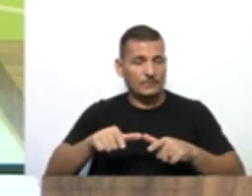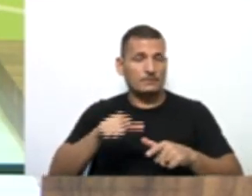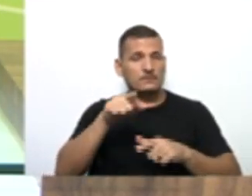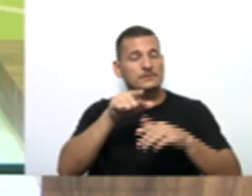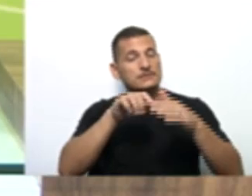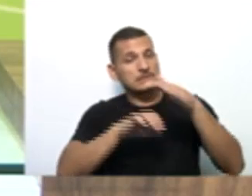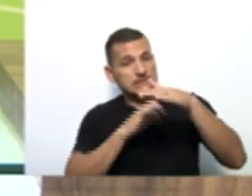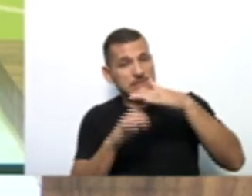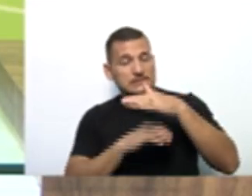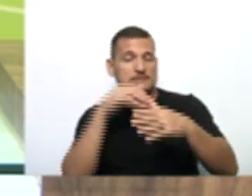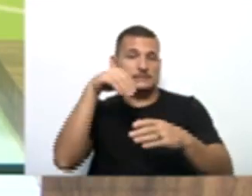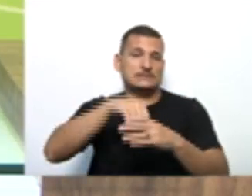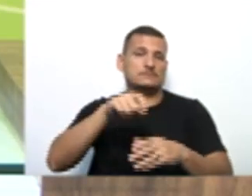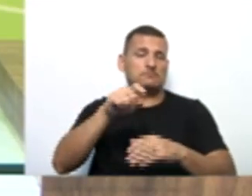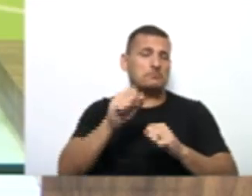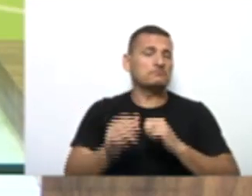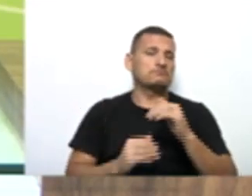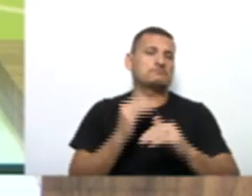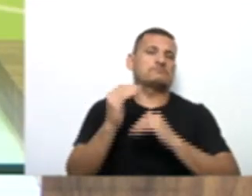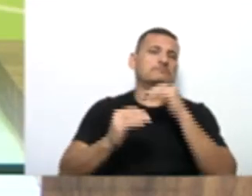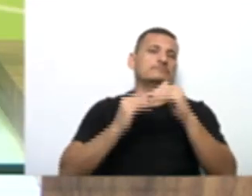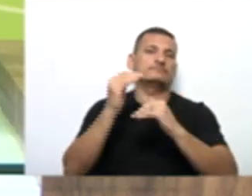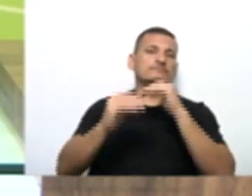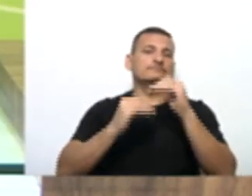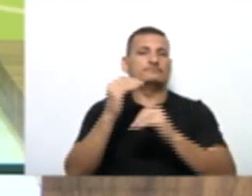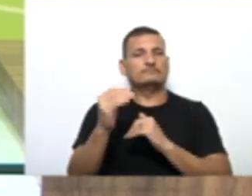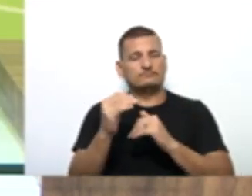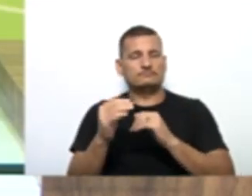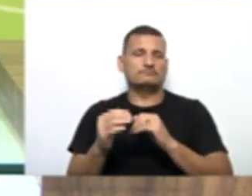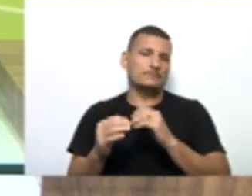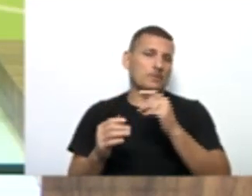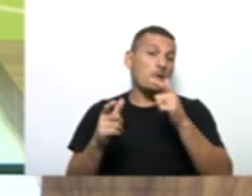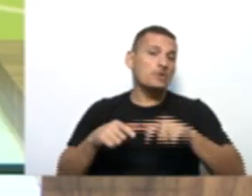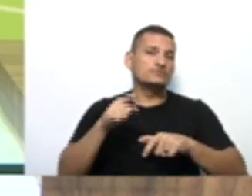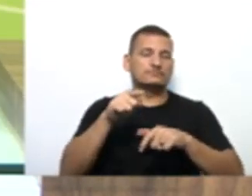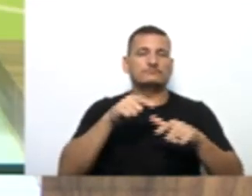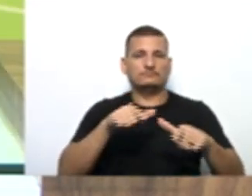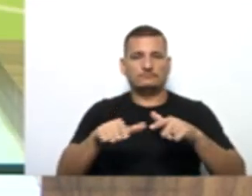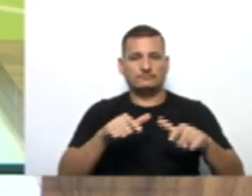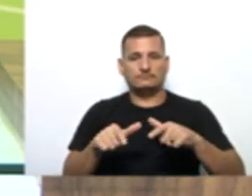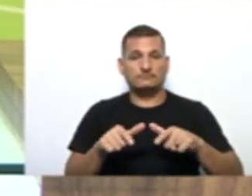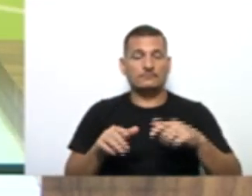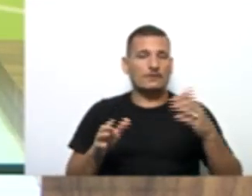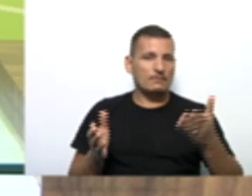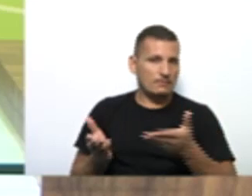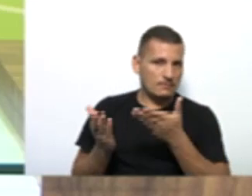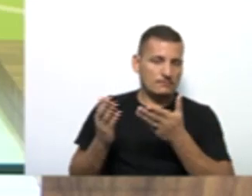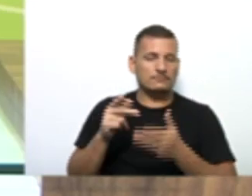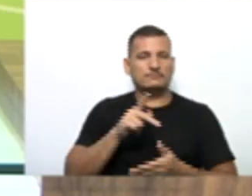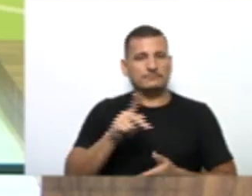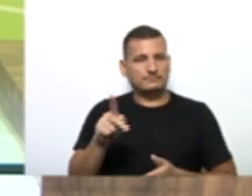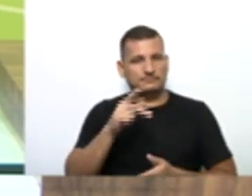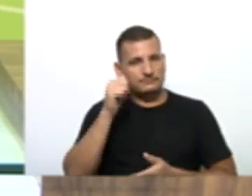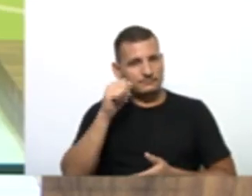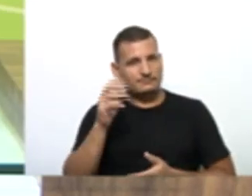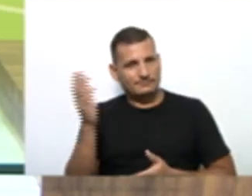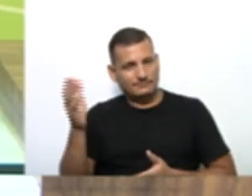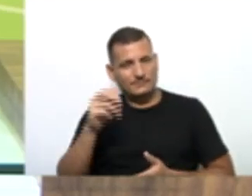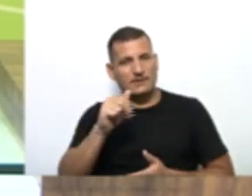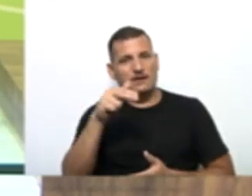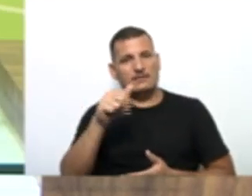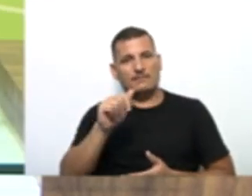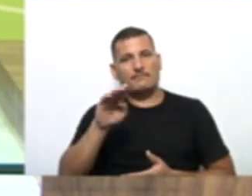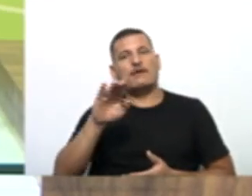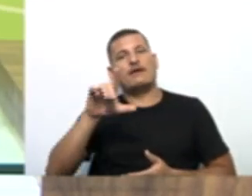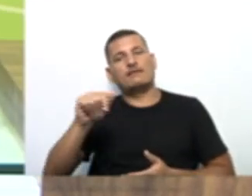crescer dentro da instituição, dentro das empresas ou da empresa que você vai atuar. A professora Anabela vai falar agora sobre as quatro formas